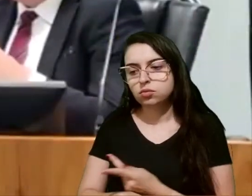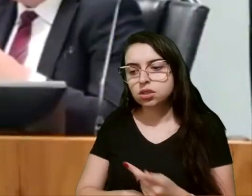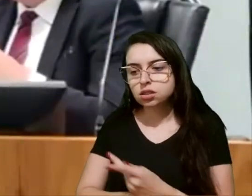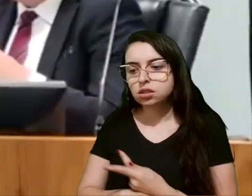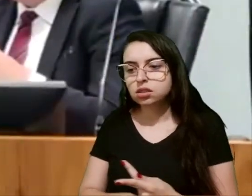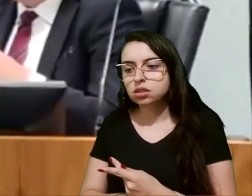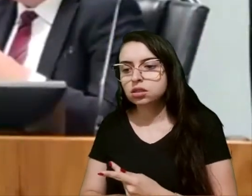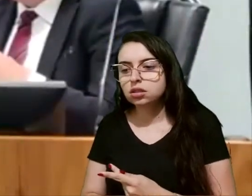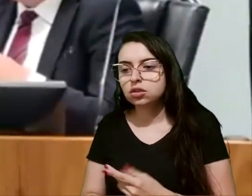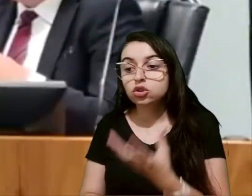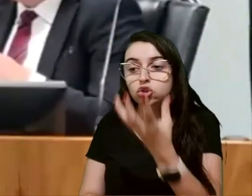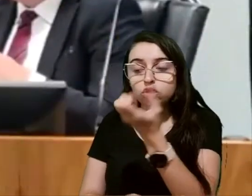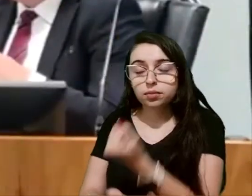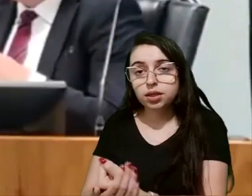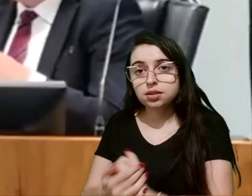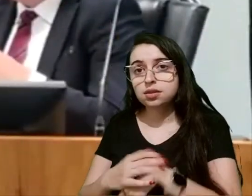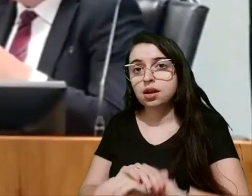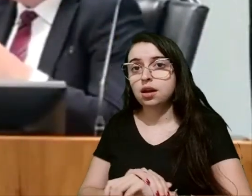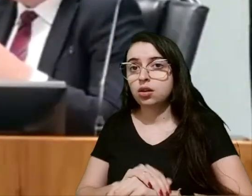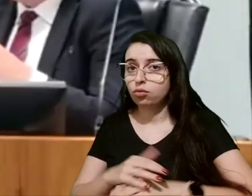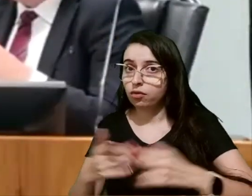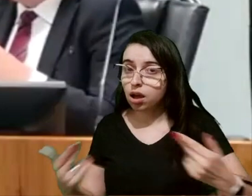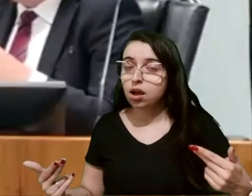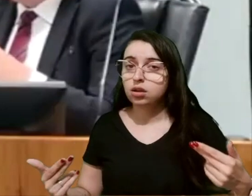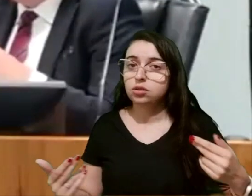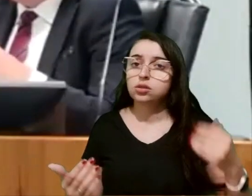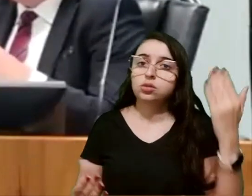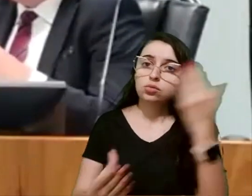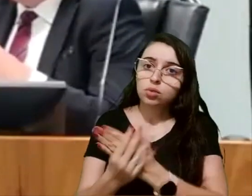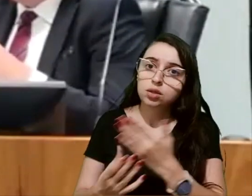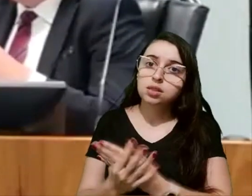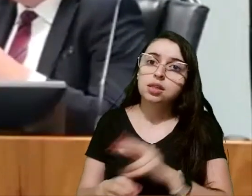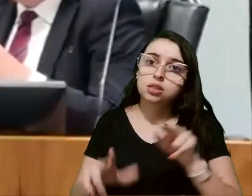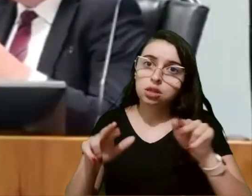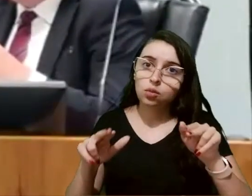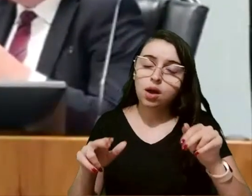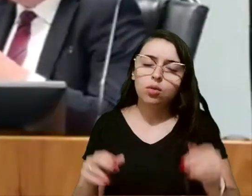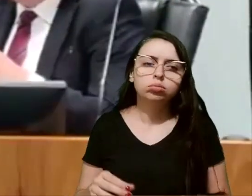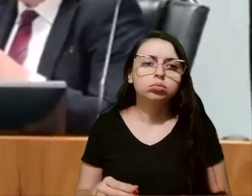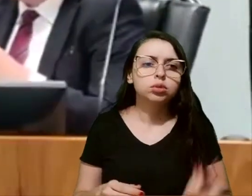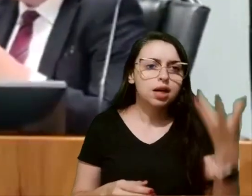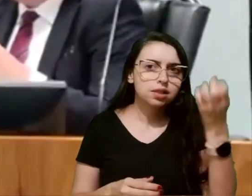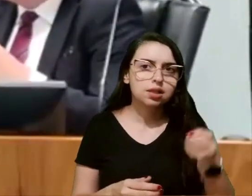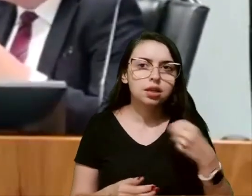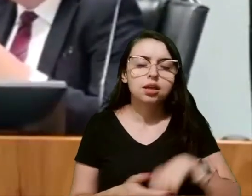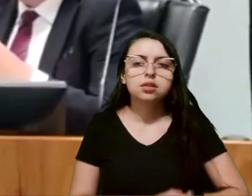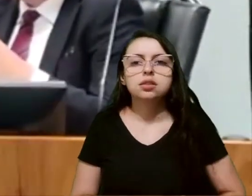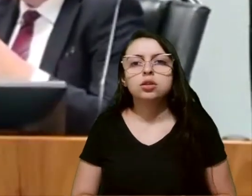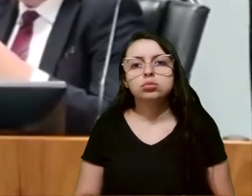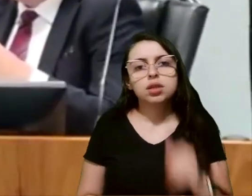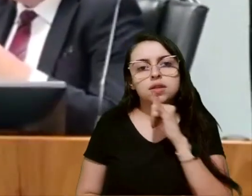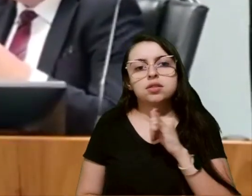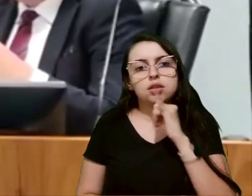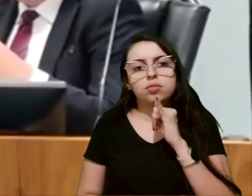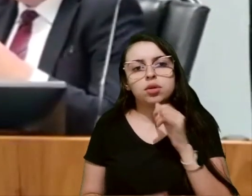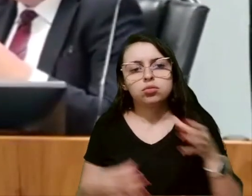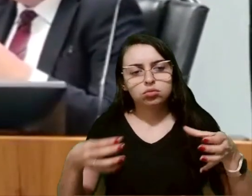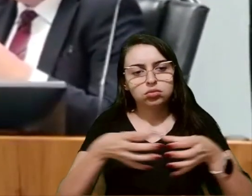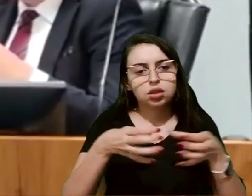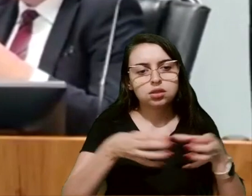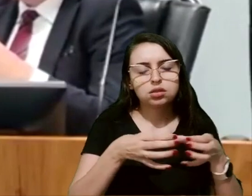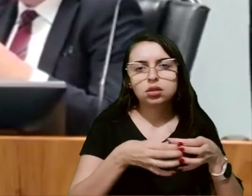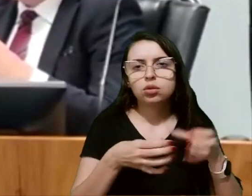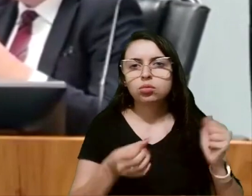e verificar se a gente consegue extrair da frequência de casos algum critério adicional e, enfim, se, por exemplo, há uma